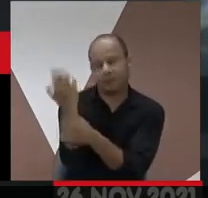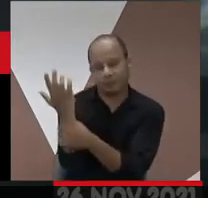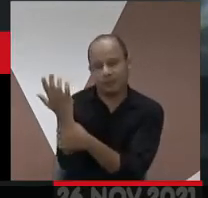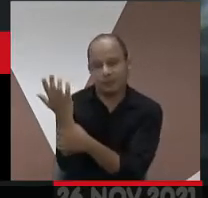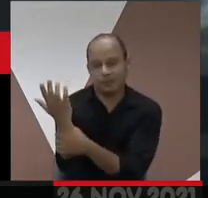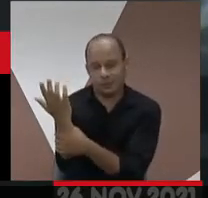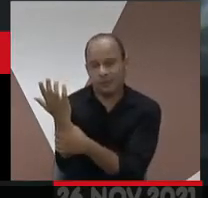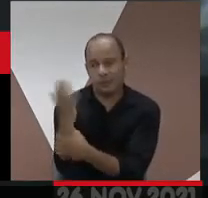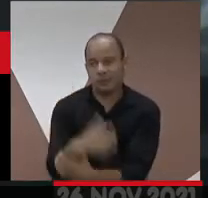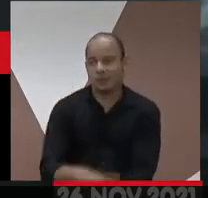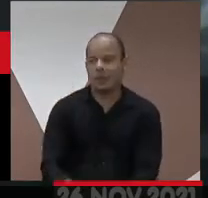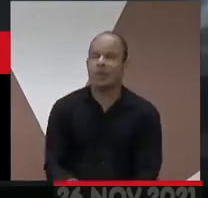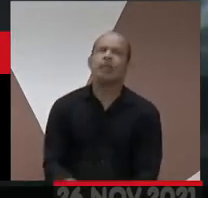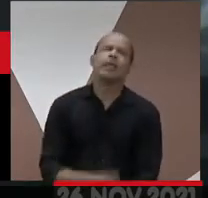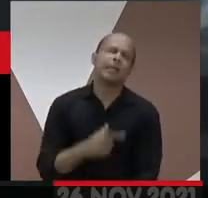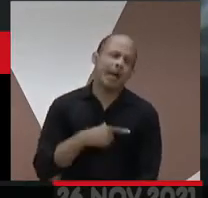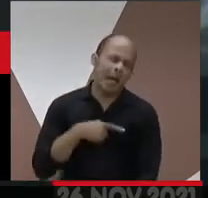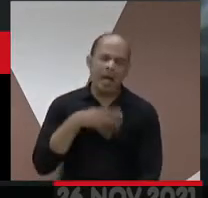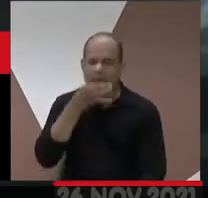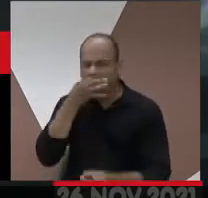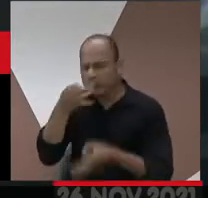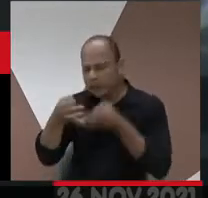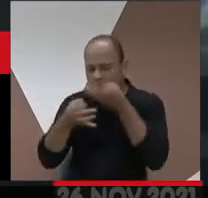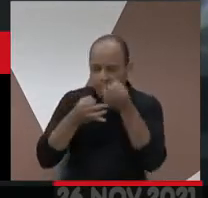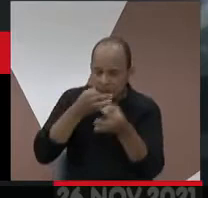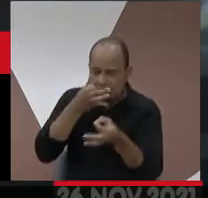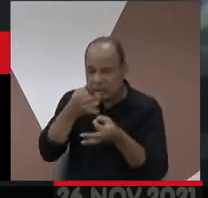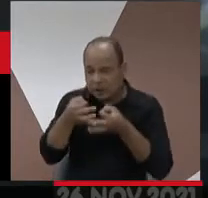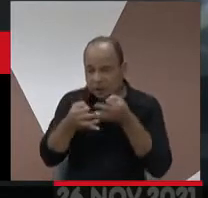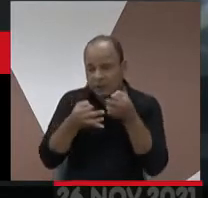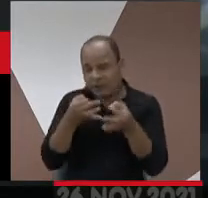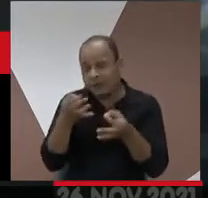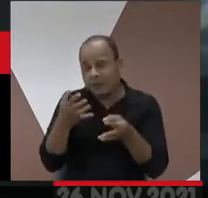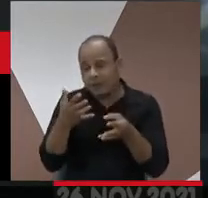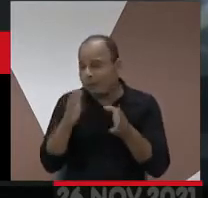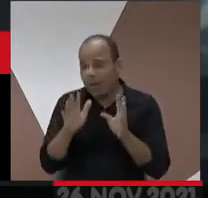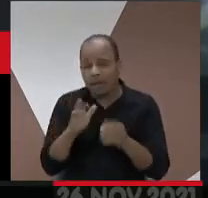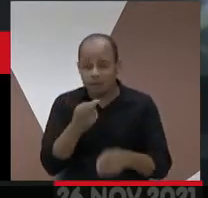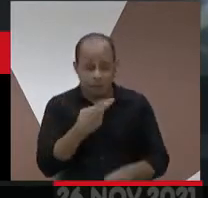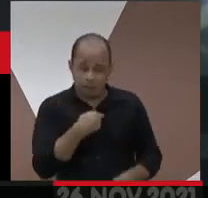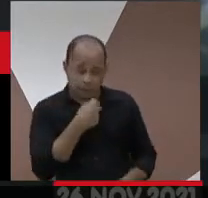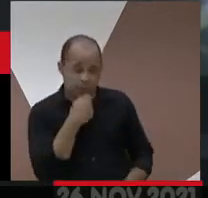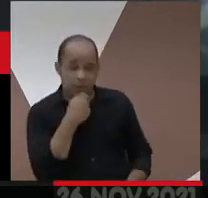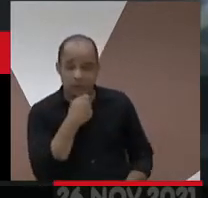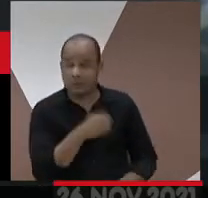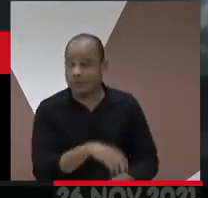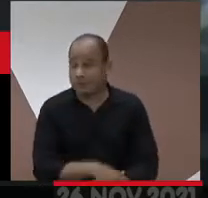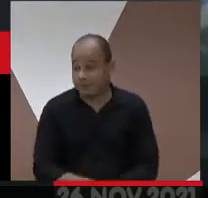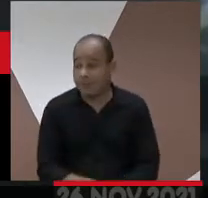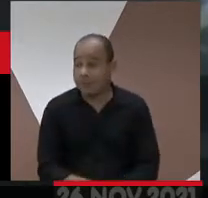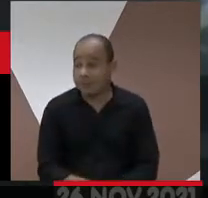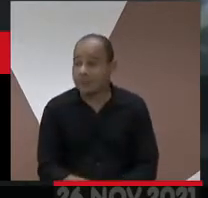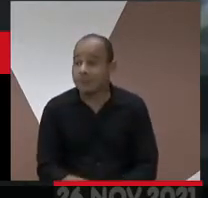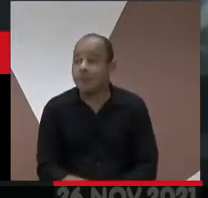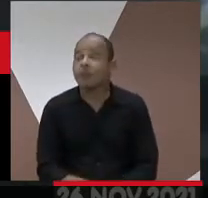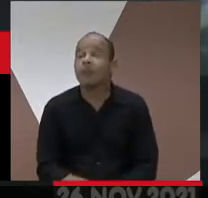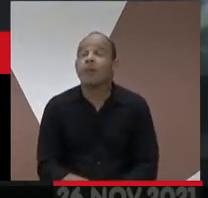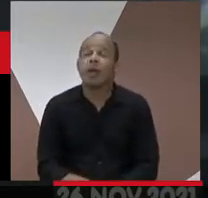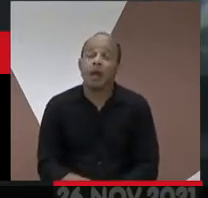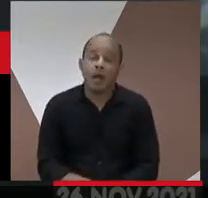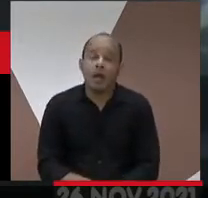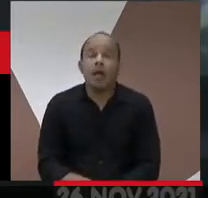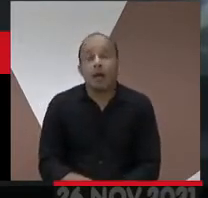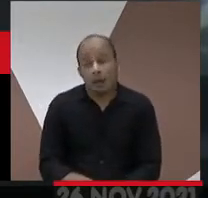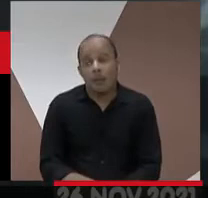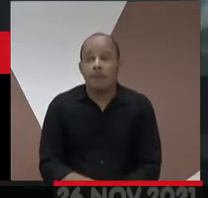Aqui tem críticas que não foram respondidas até hoje, né, de pessoas que entendem